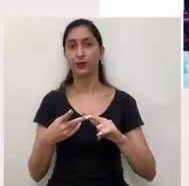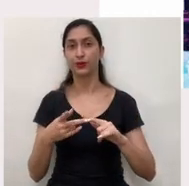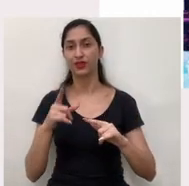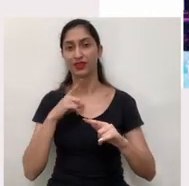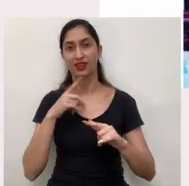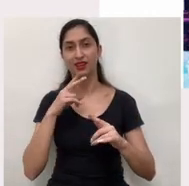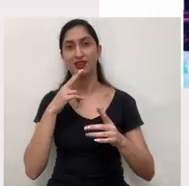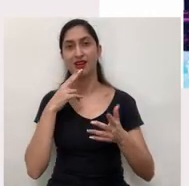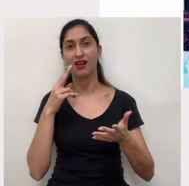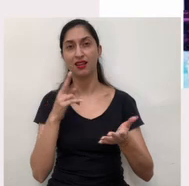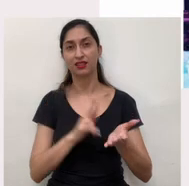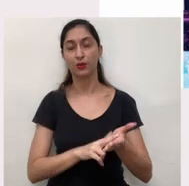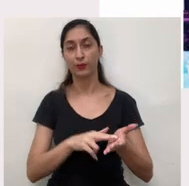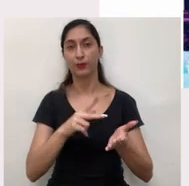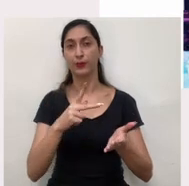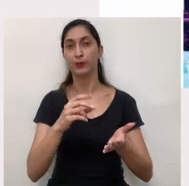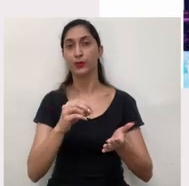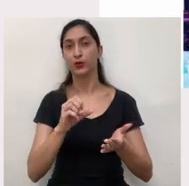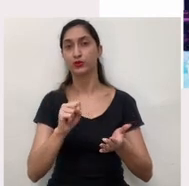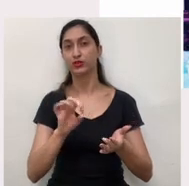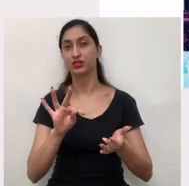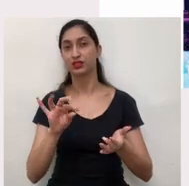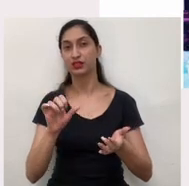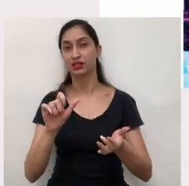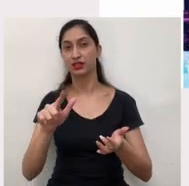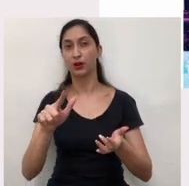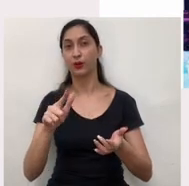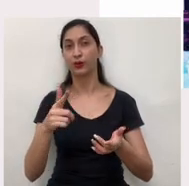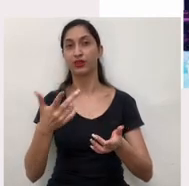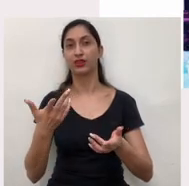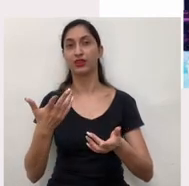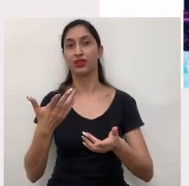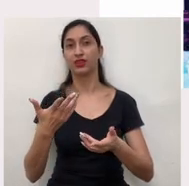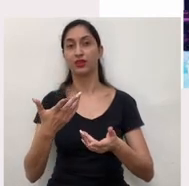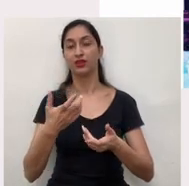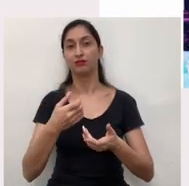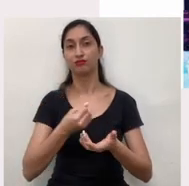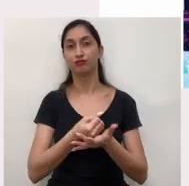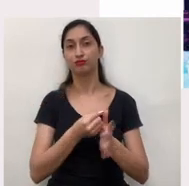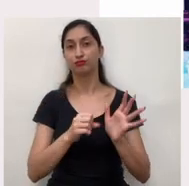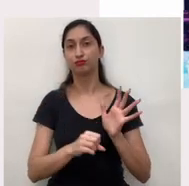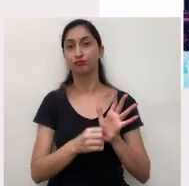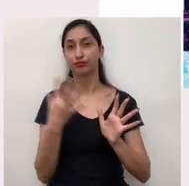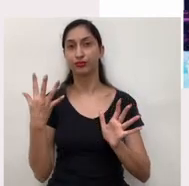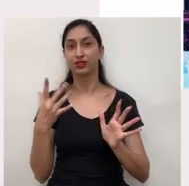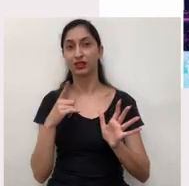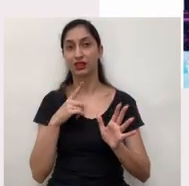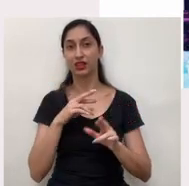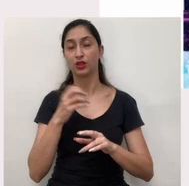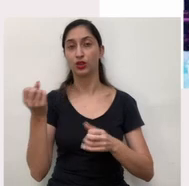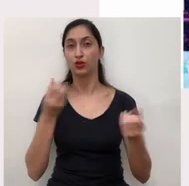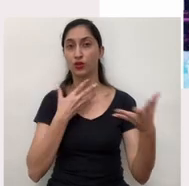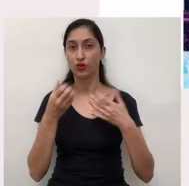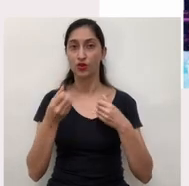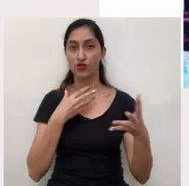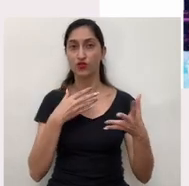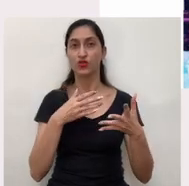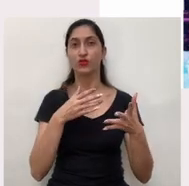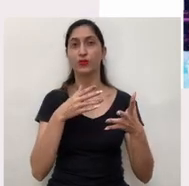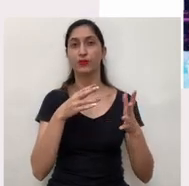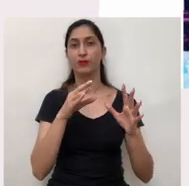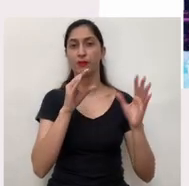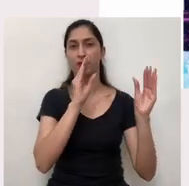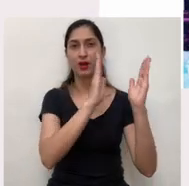cartões postais que ele replica, né? E faz essas novas padronagens, aí